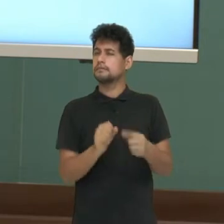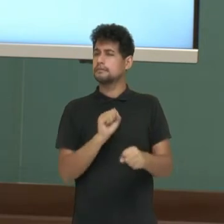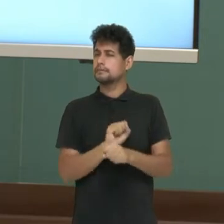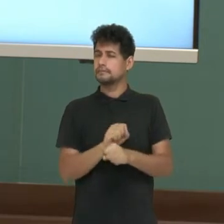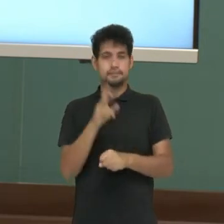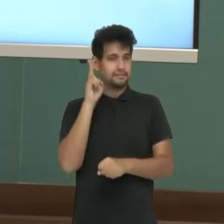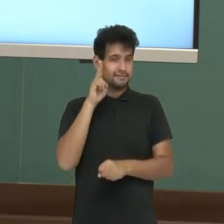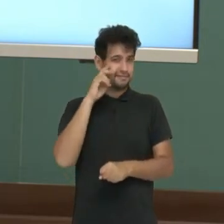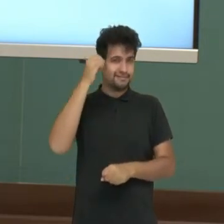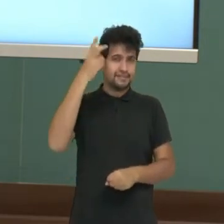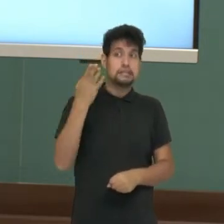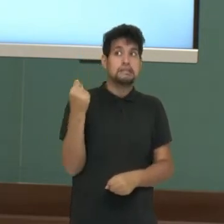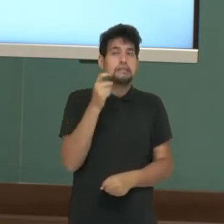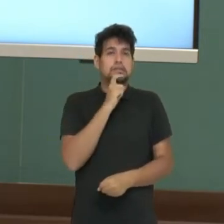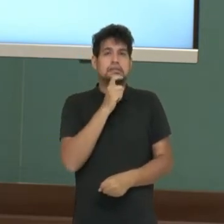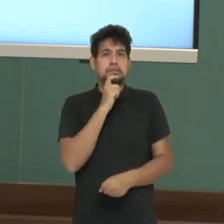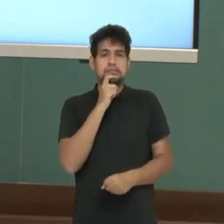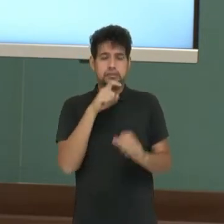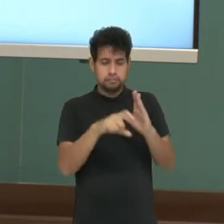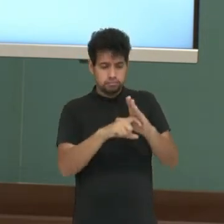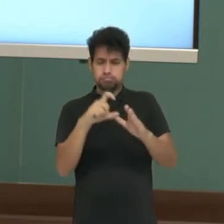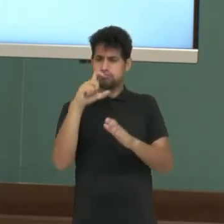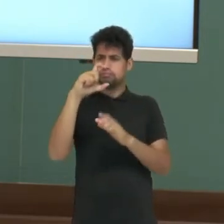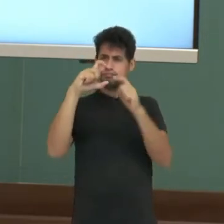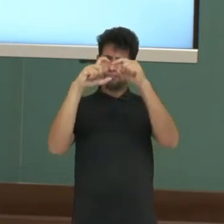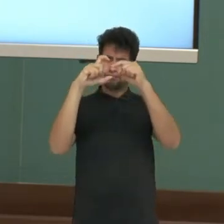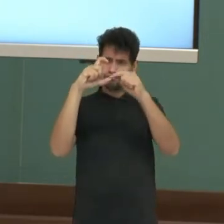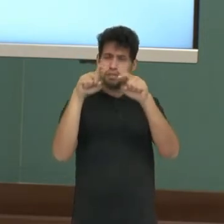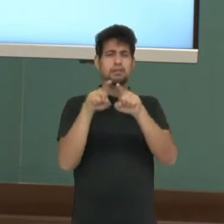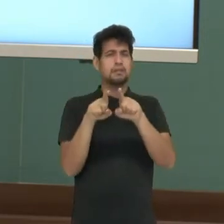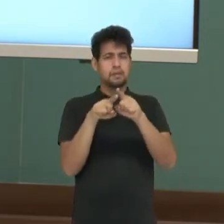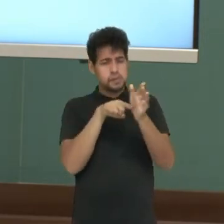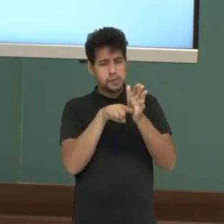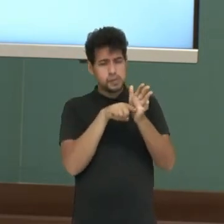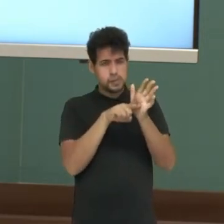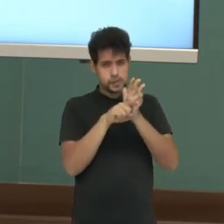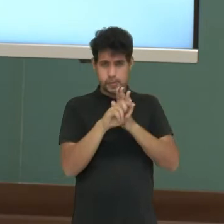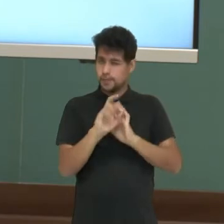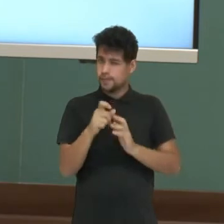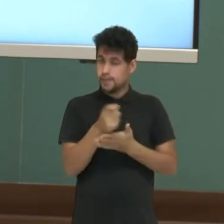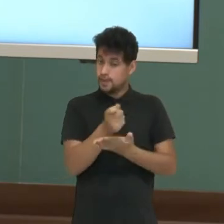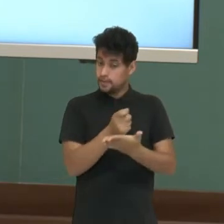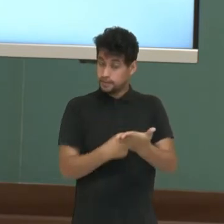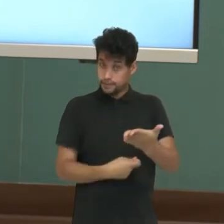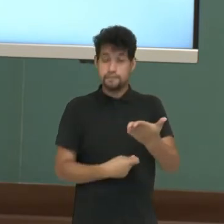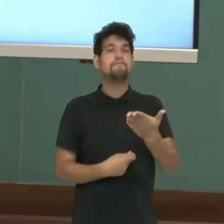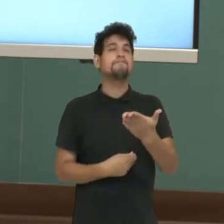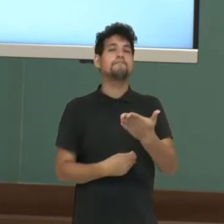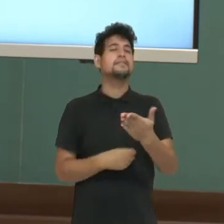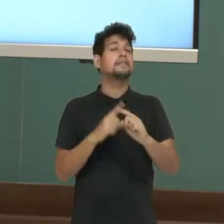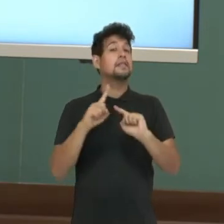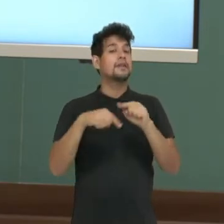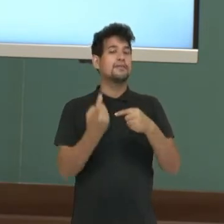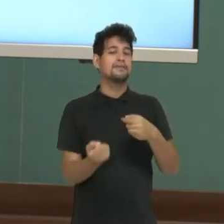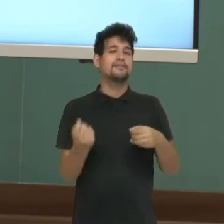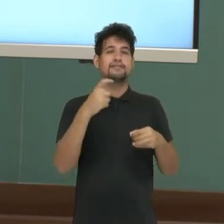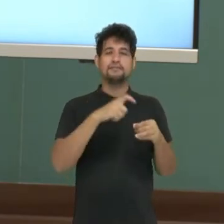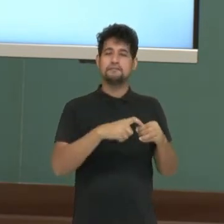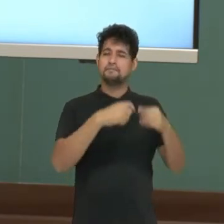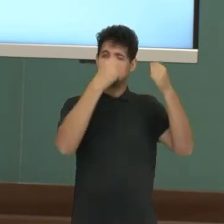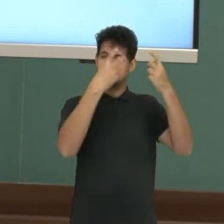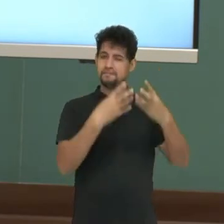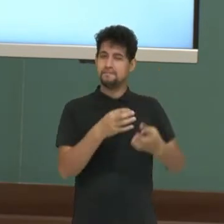lá do que nós falamos do gelo, né? Da exploração científica da Antártida. Escreva aí em seu caderno e em seguida retornaremos aí